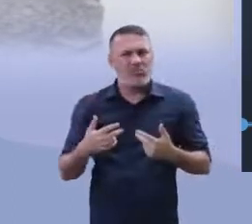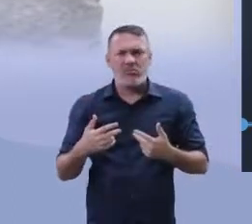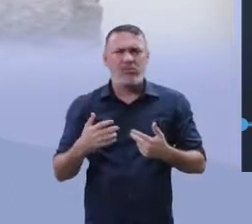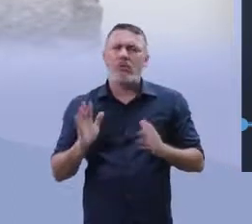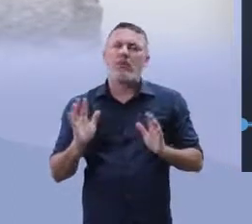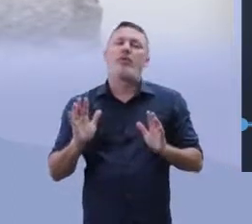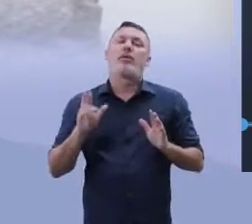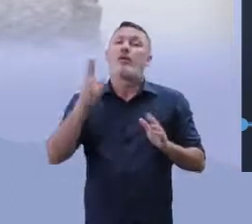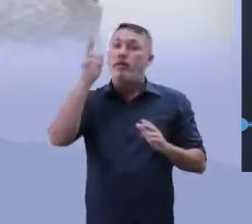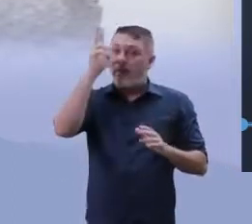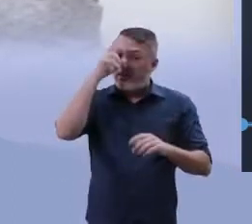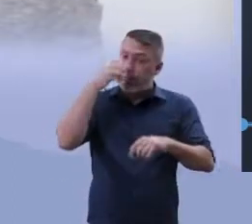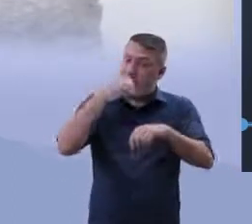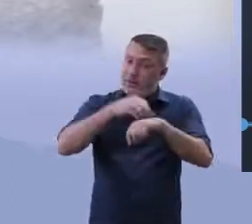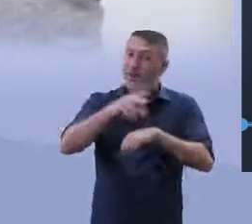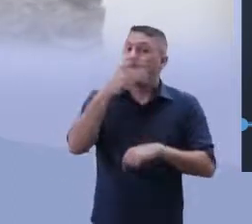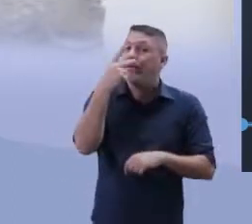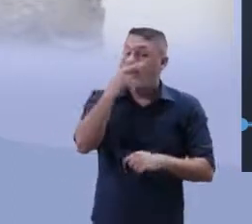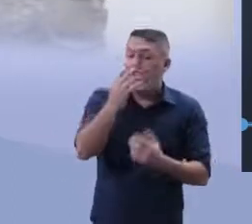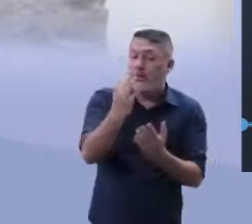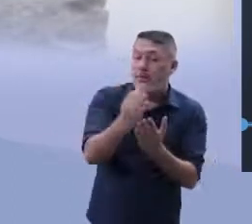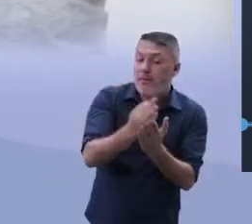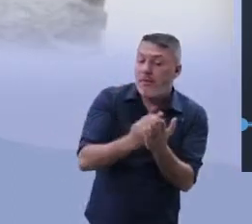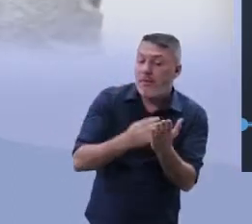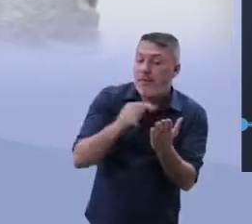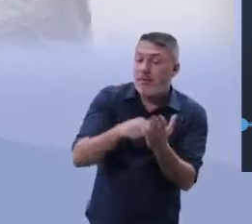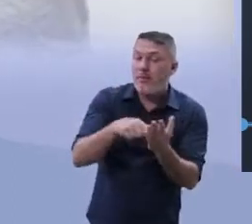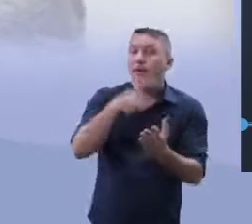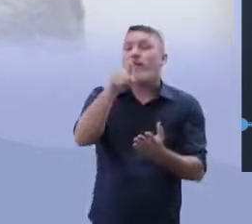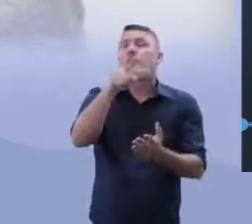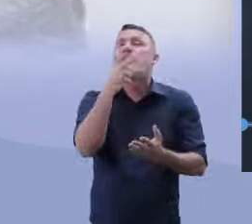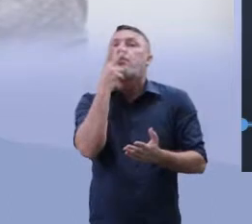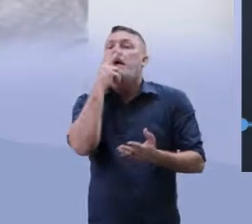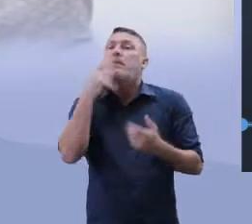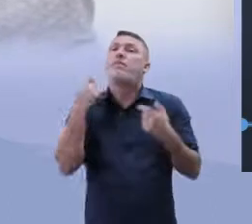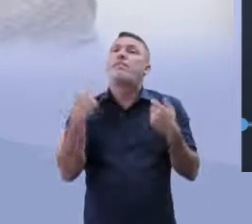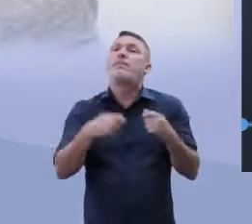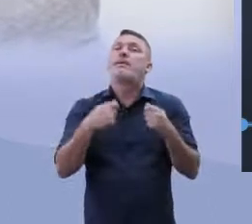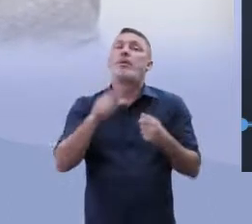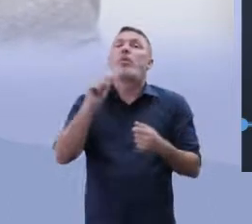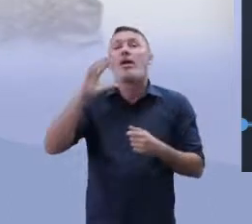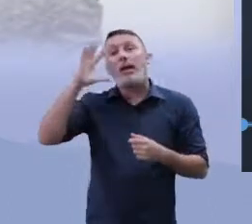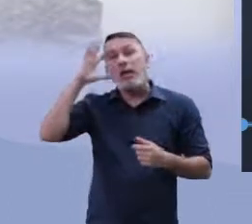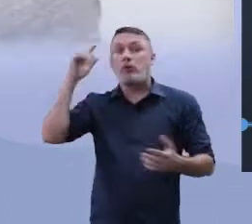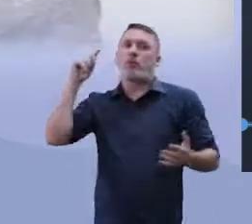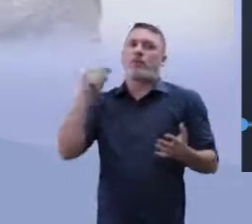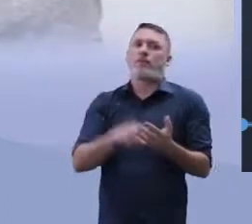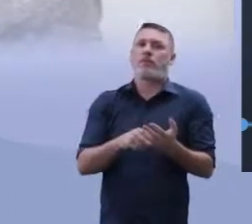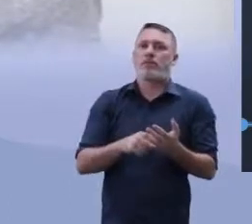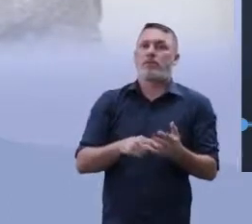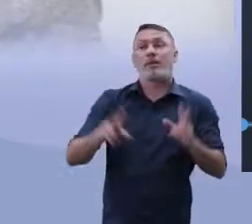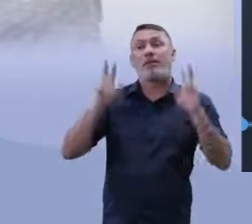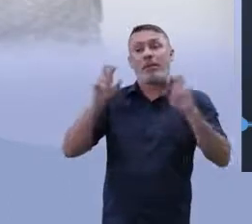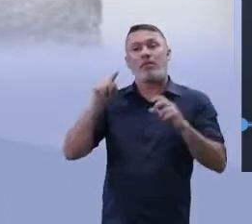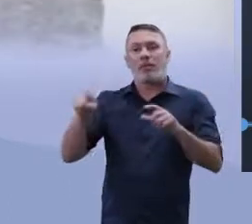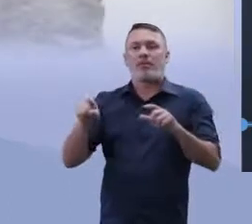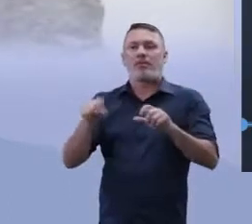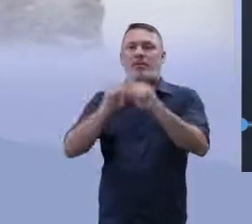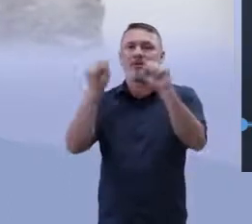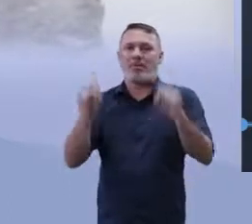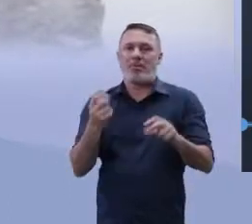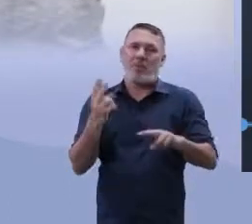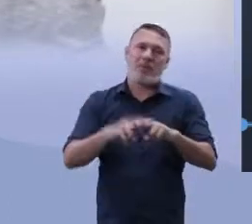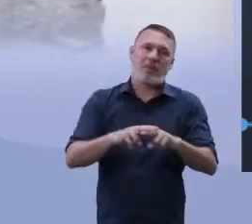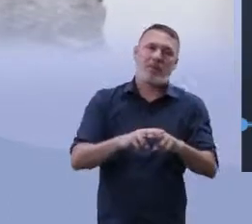Tem que trazer isso para o aluno, gente. Dentro da sua redação, você agora precisa focar. Foca no sistema